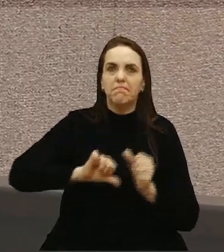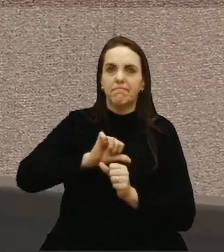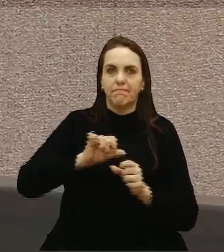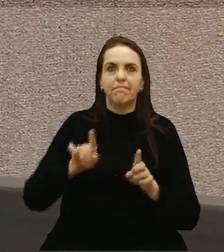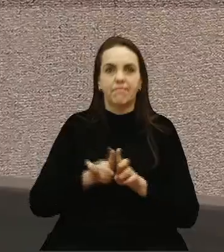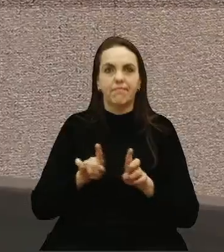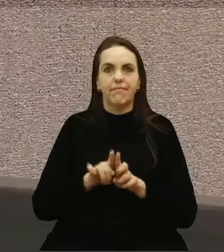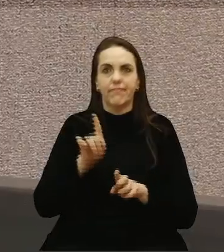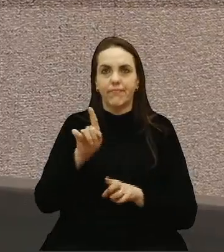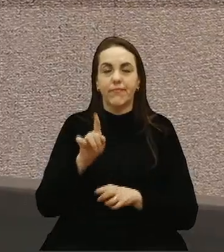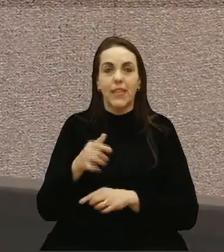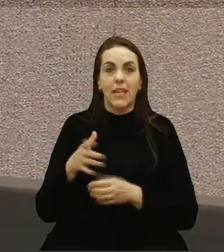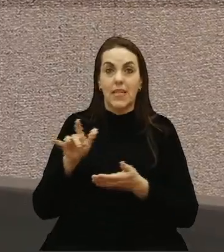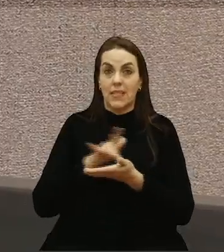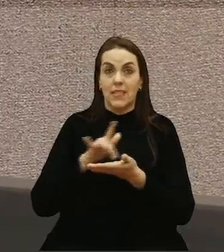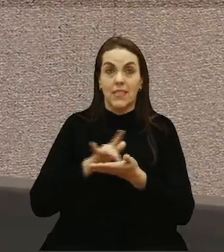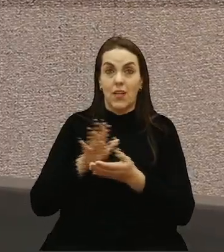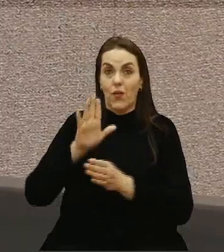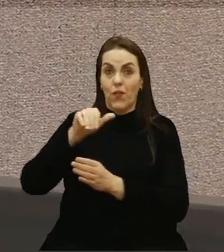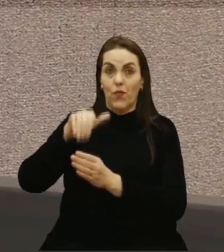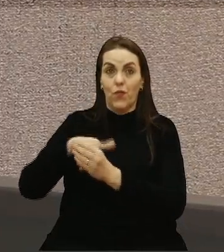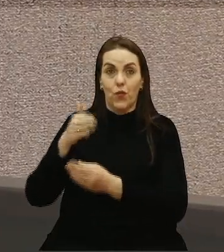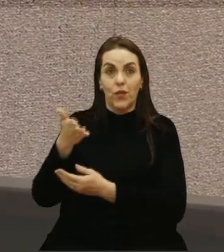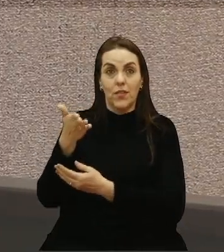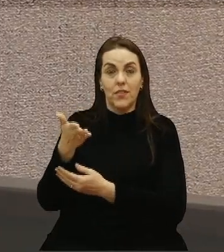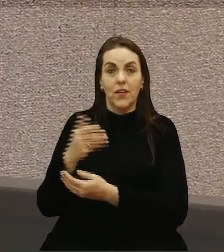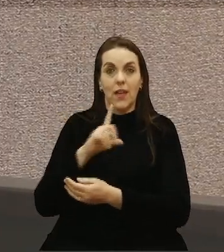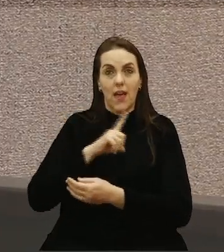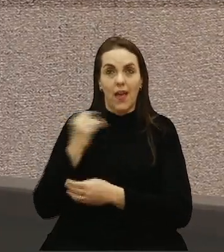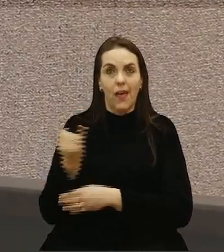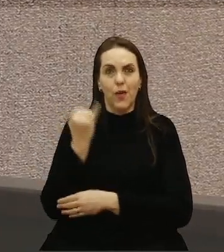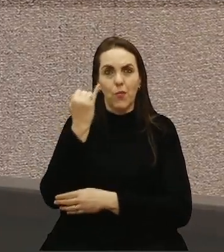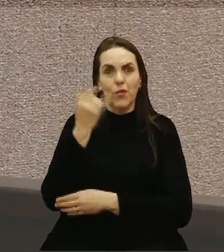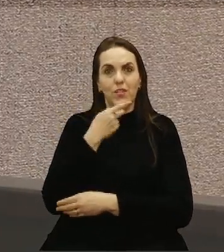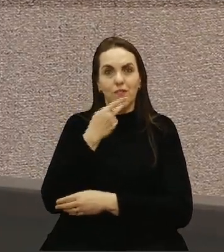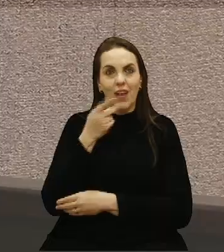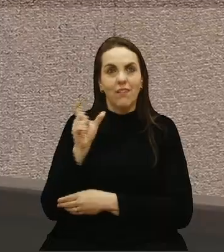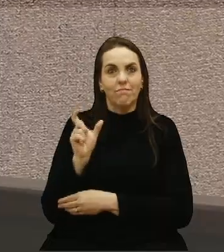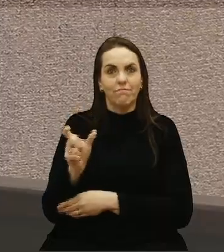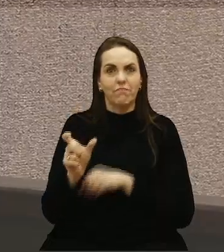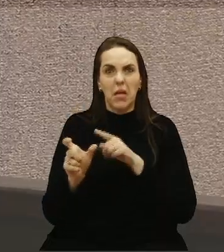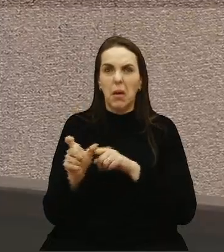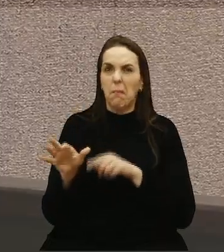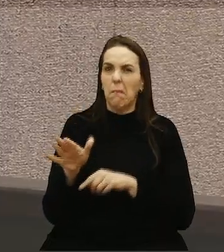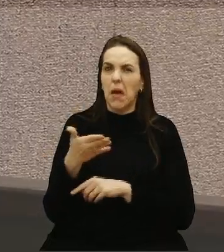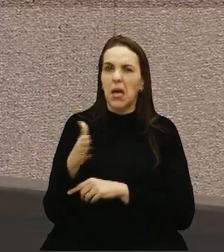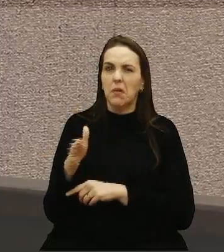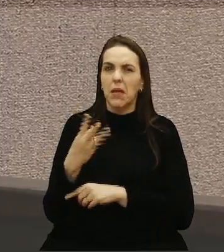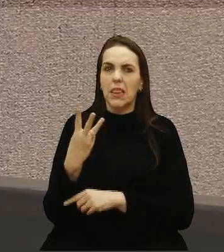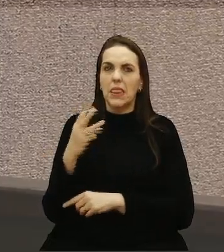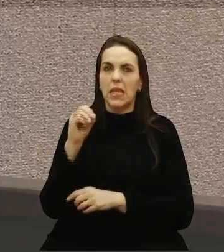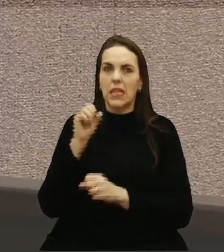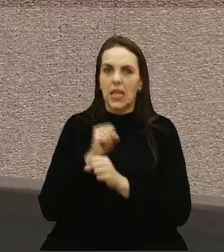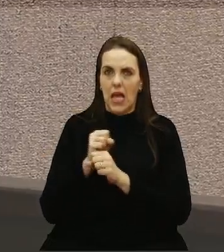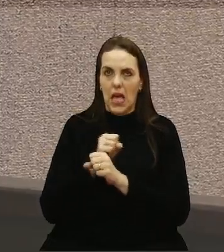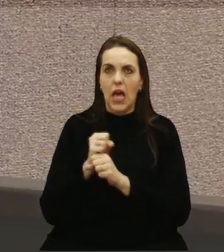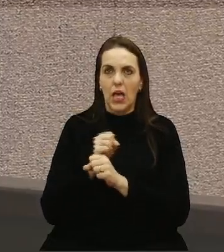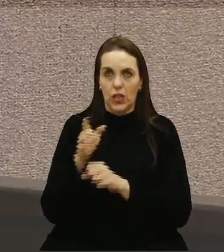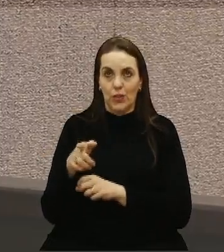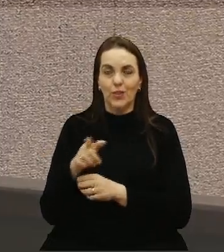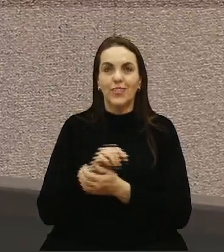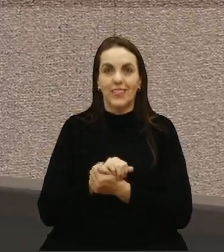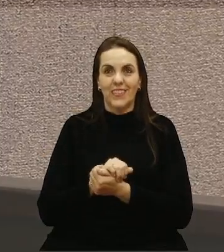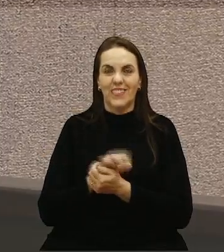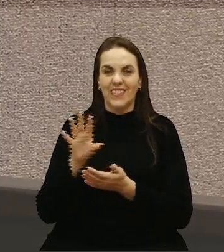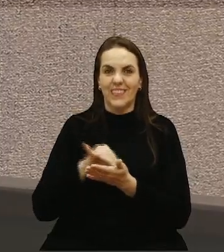questão do sistema de votação, né? É importante que nós viemos falar, isso aqui deve ter mais ou menos uns 30 anos, né? Não, sem prejuízo da idade.